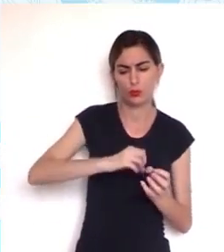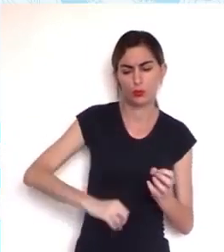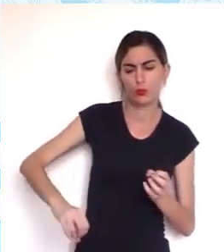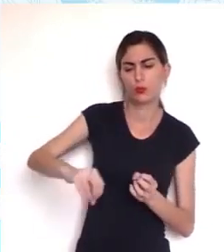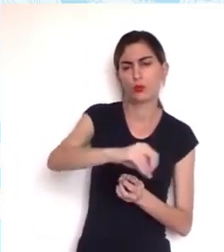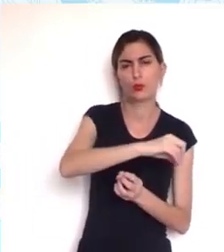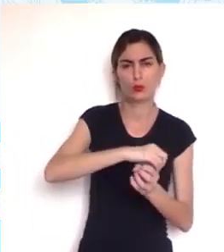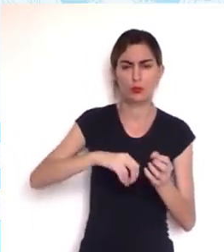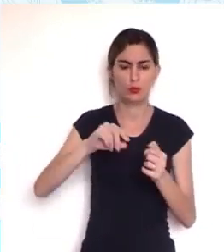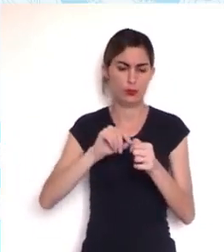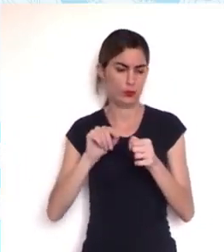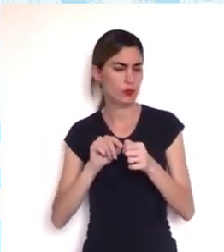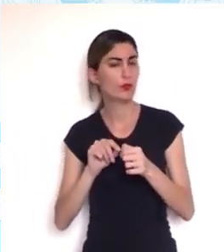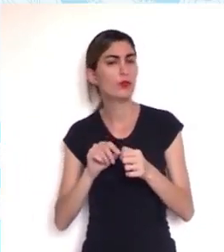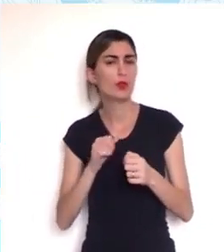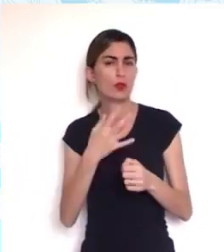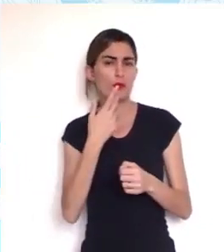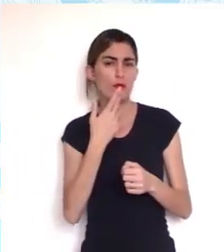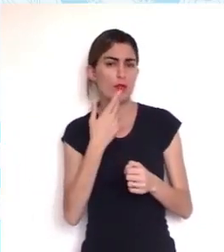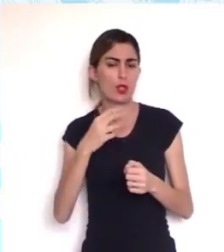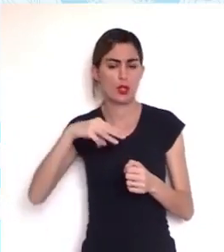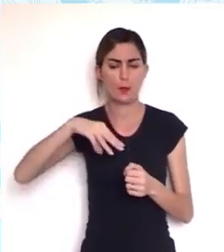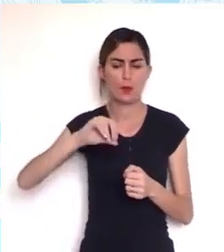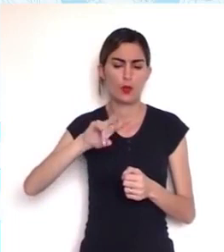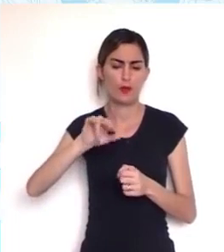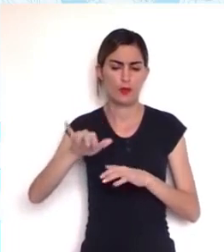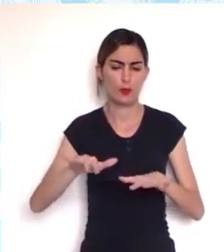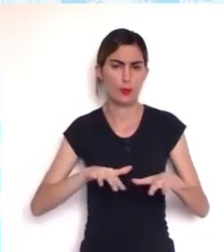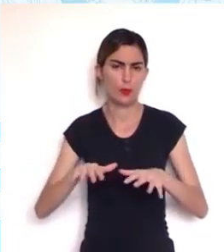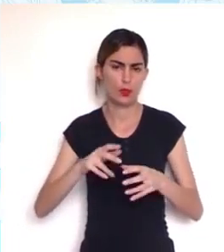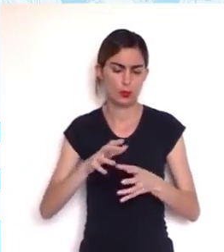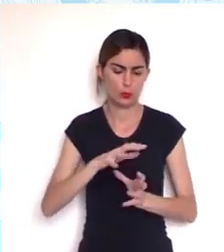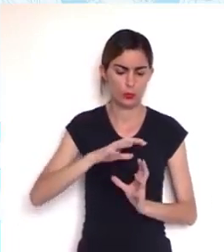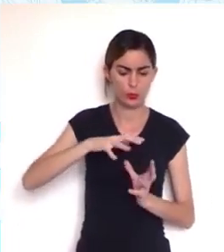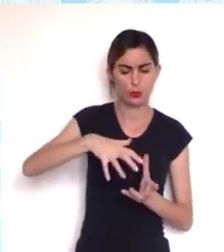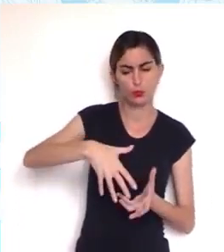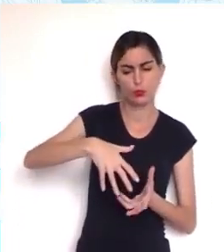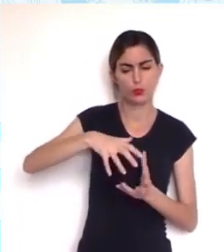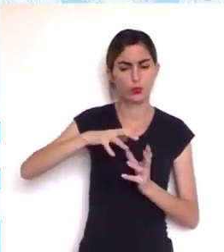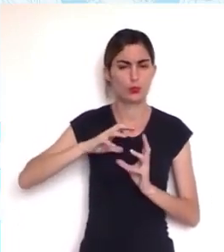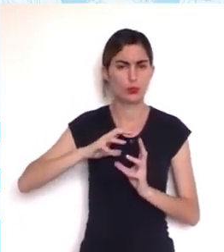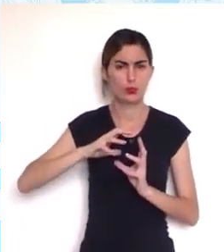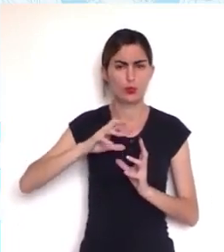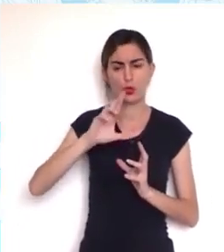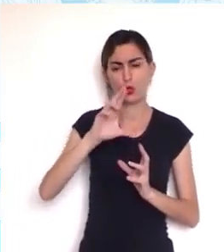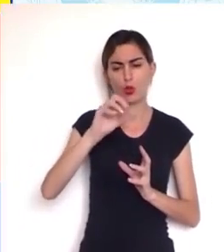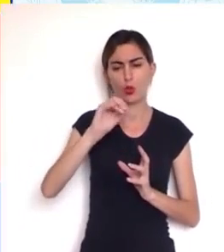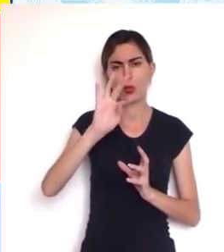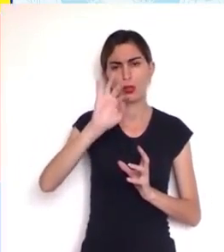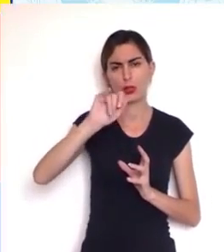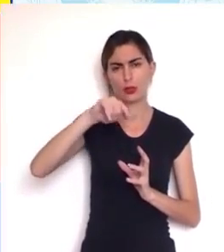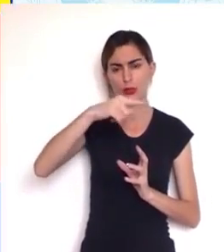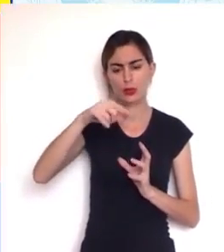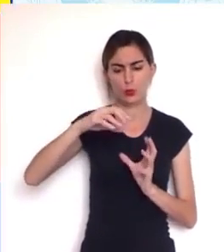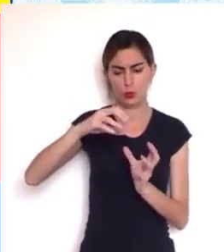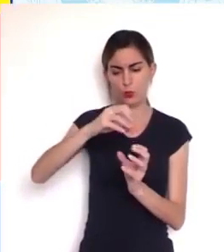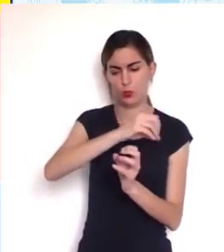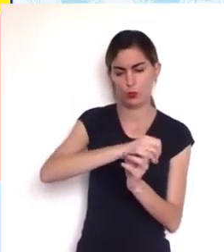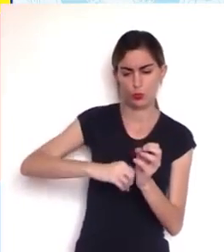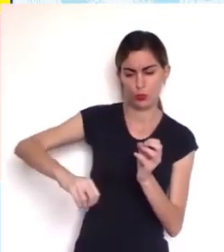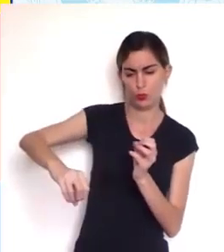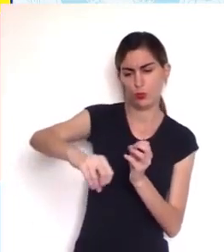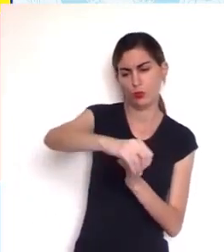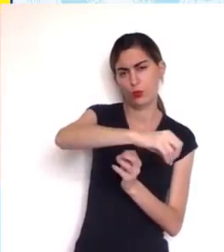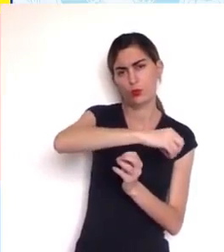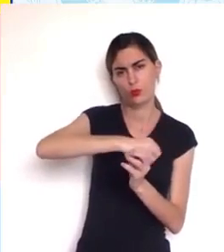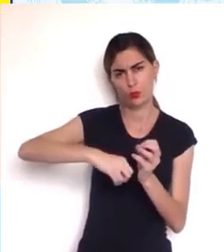fazer. Então, quando você vai falar de movimentos, primeiro eu vou começar a falar do movimento de rotação. Já ouviram